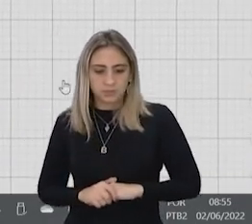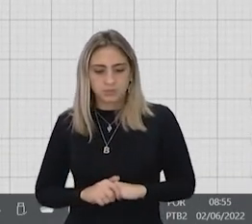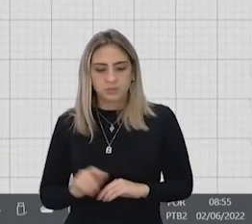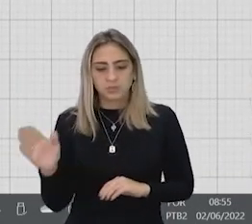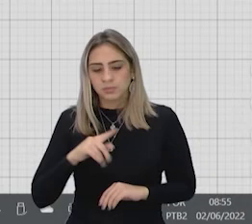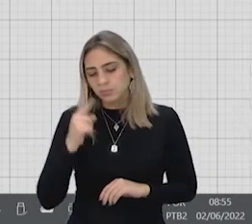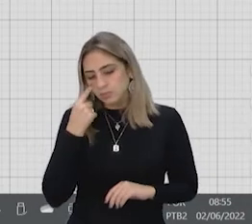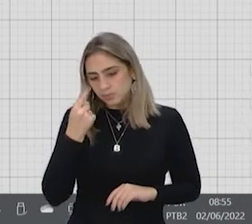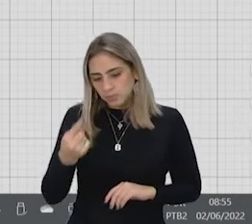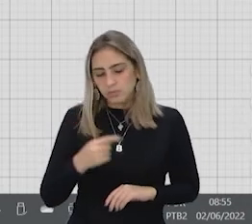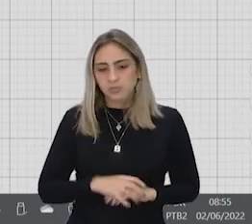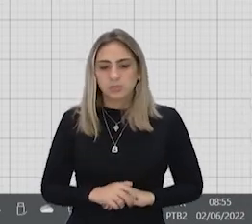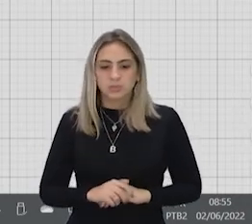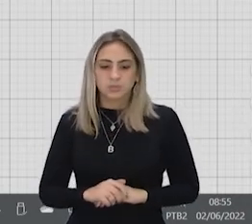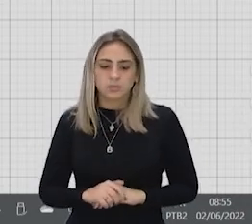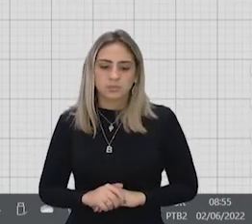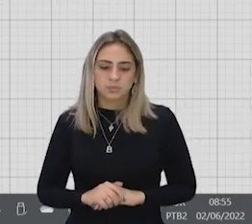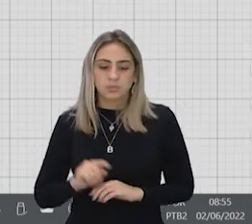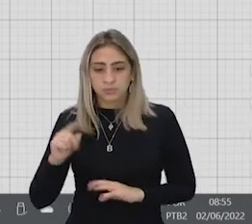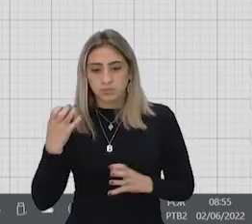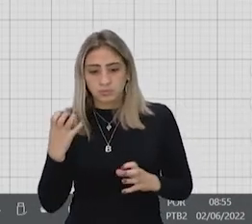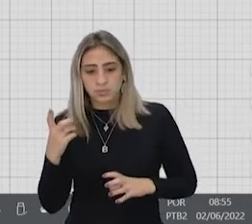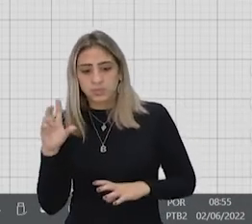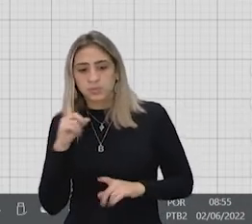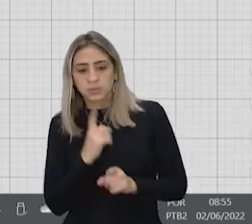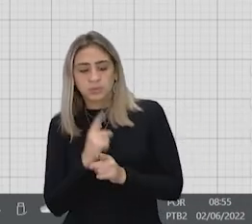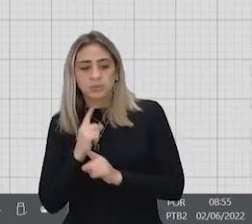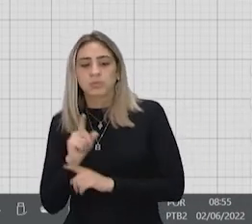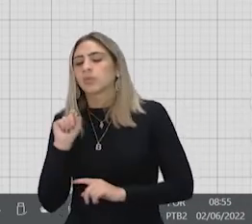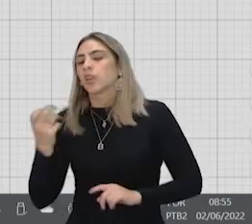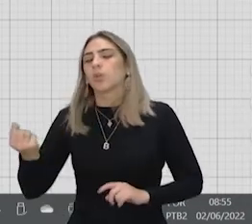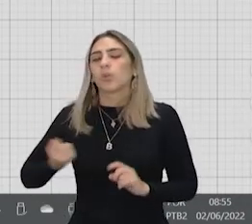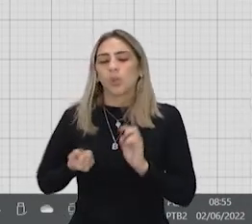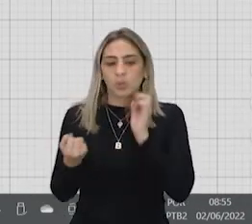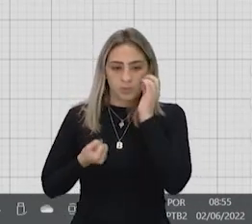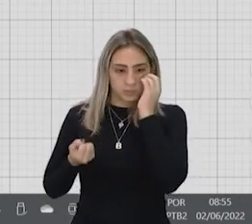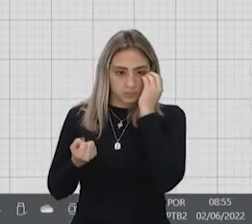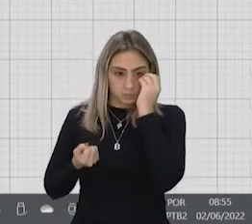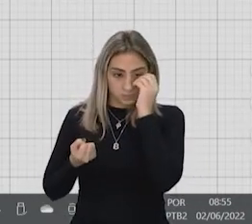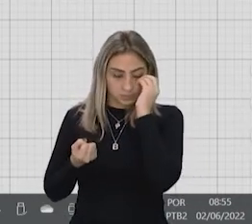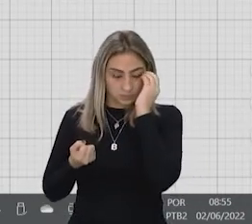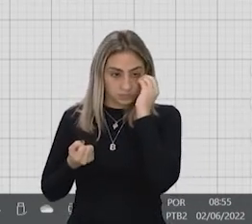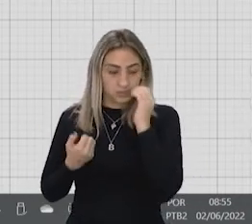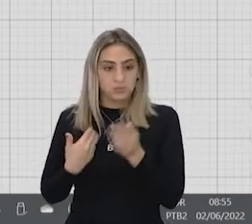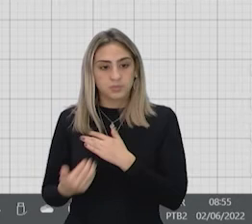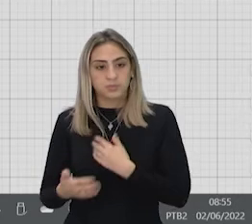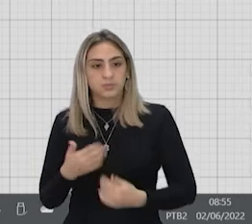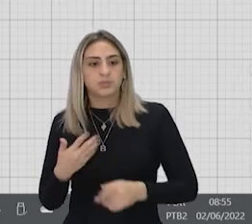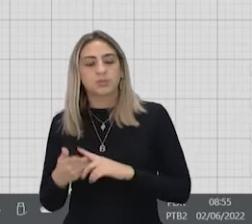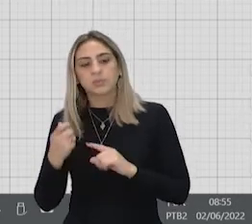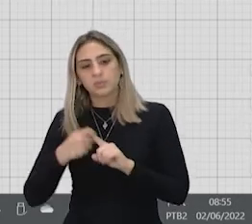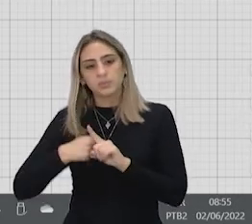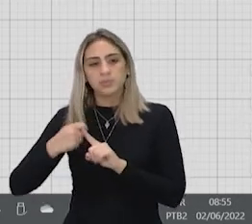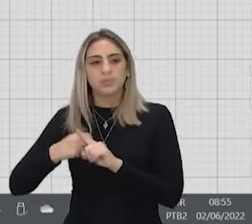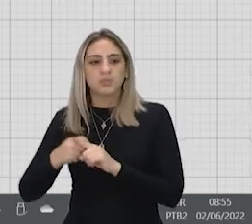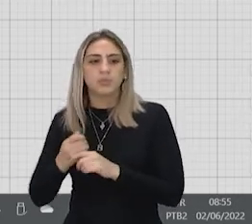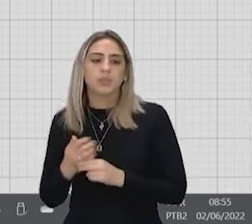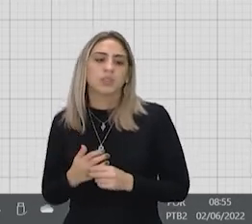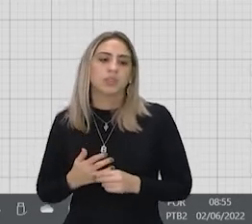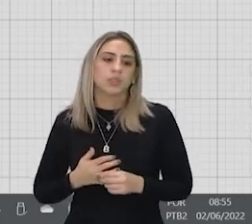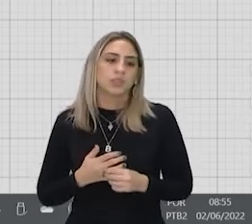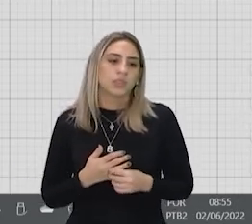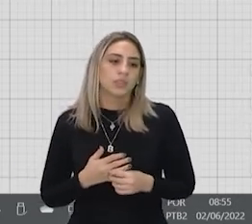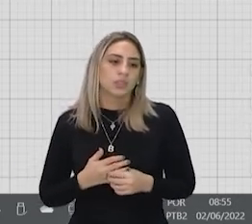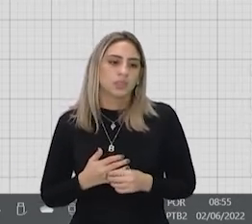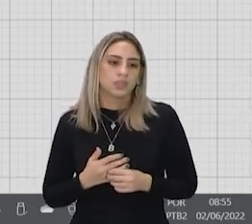uma mexida aqui. Se você quiser descobrir quem é o número, ó, em qualquer mês, você clica lá no pontinho onde está o